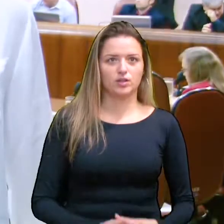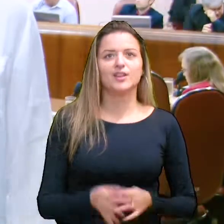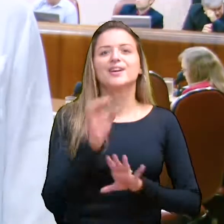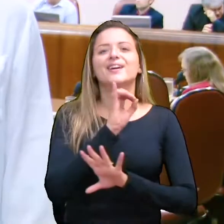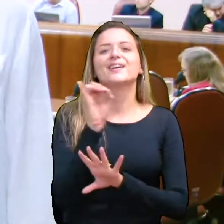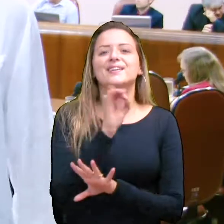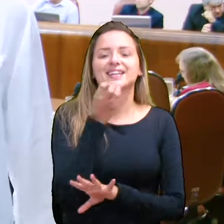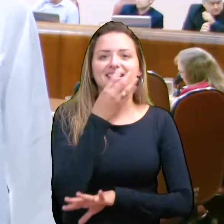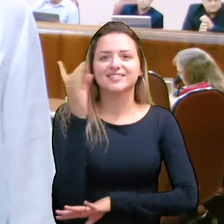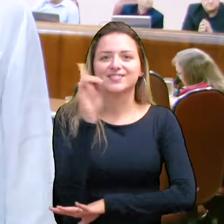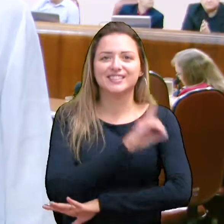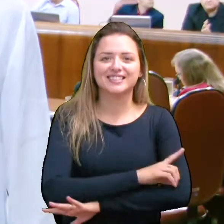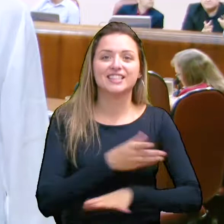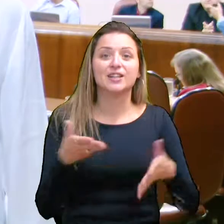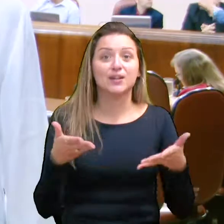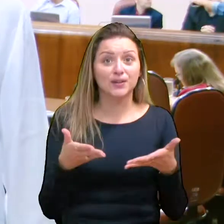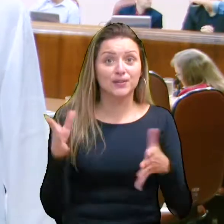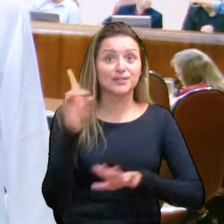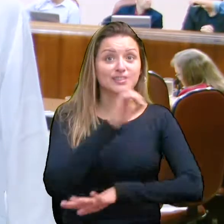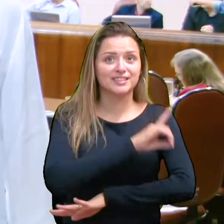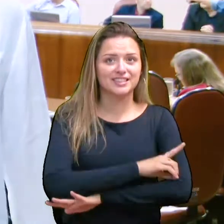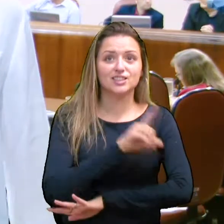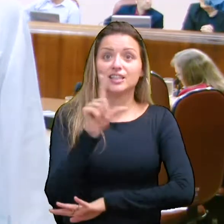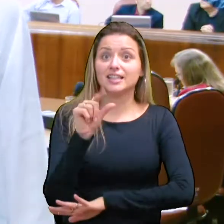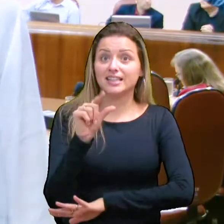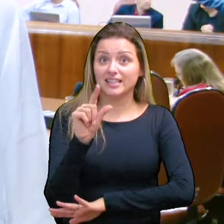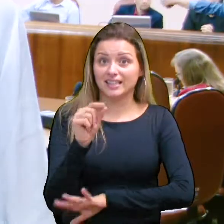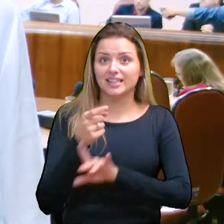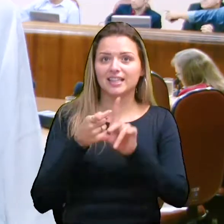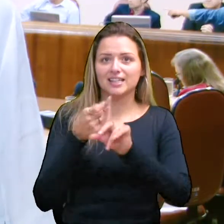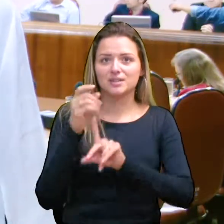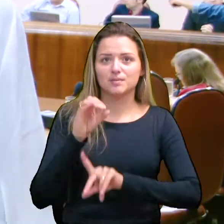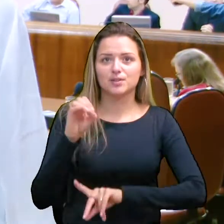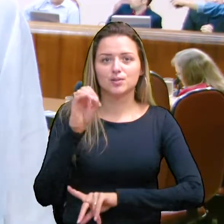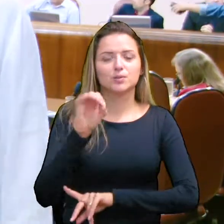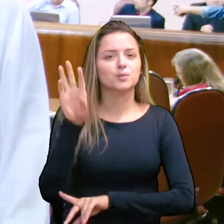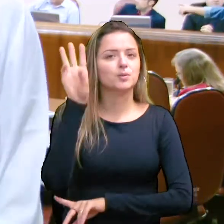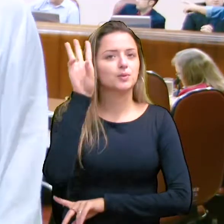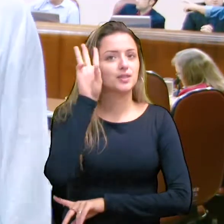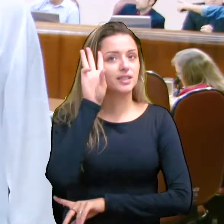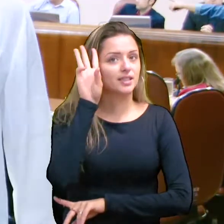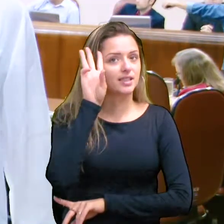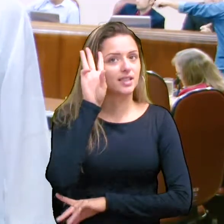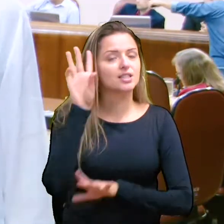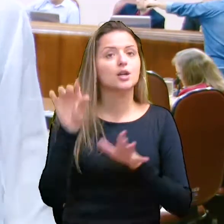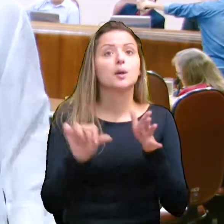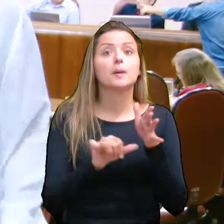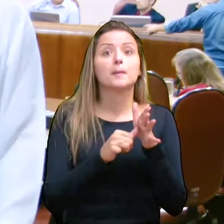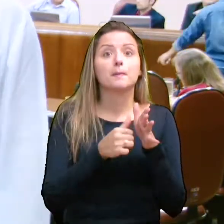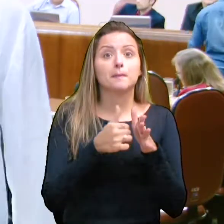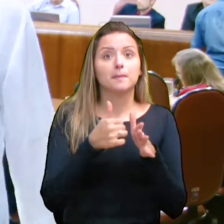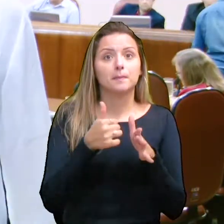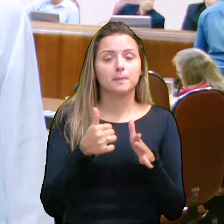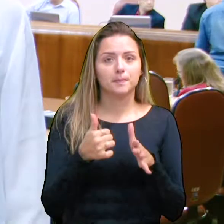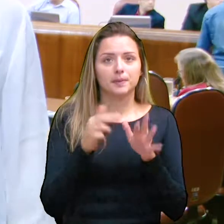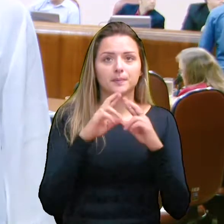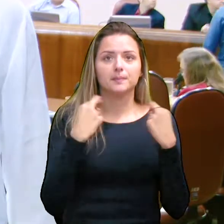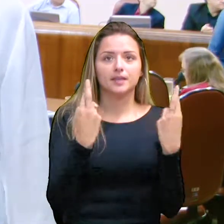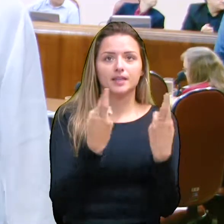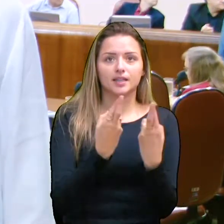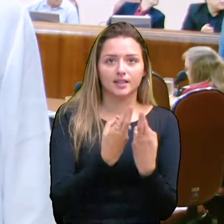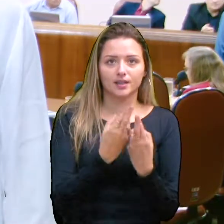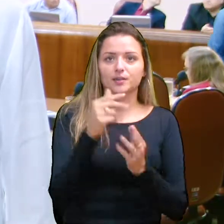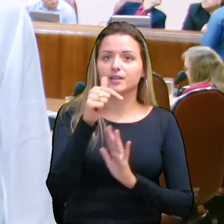Olá, bom dia. Hoje é dia 10 de outubro, terça-feira, primeiro dia